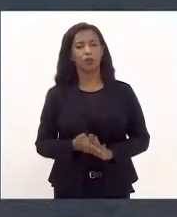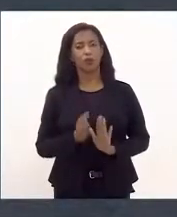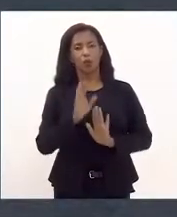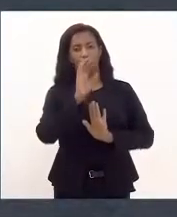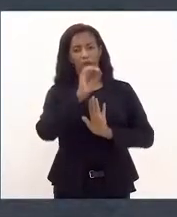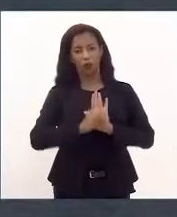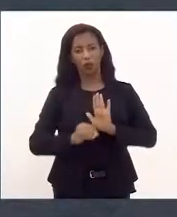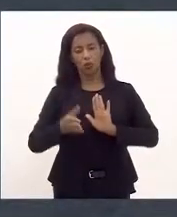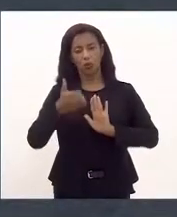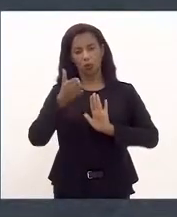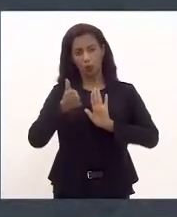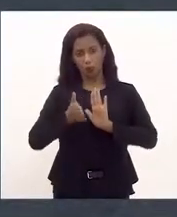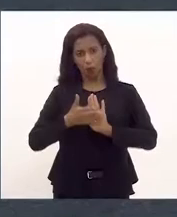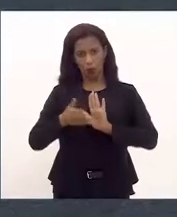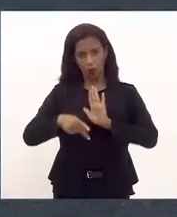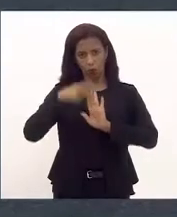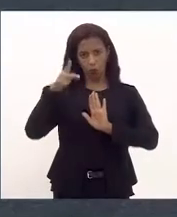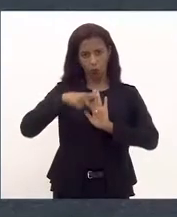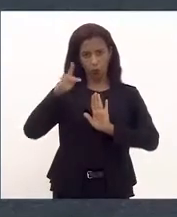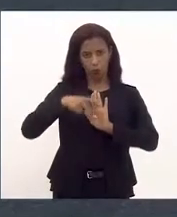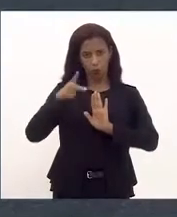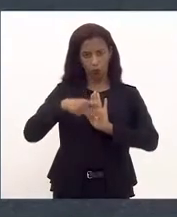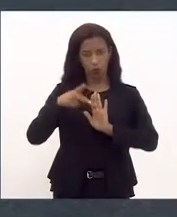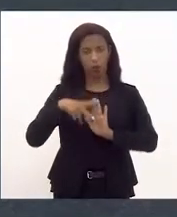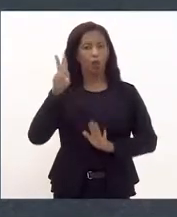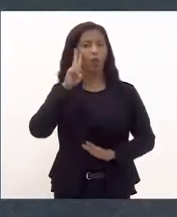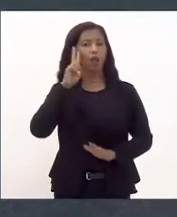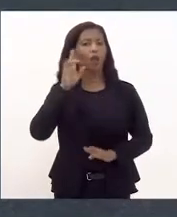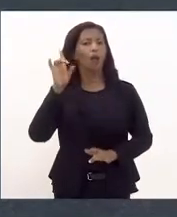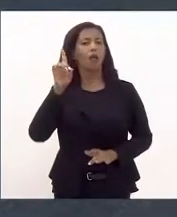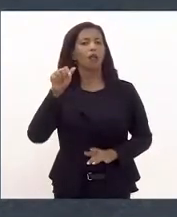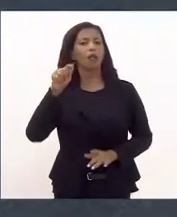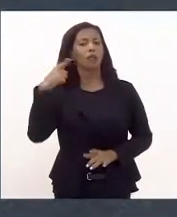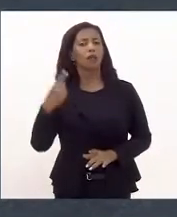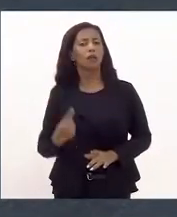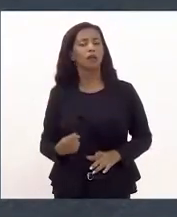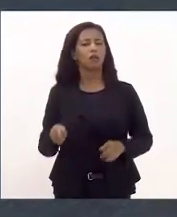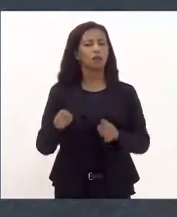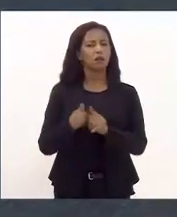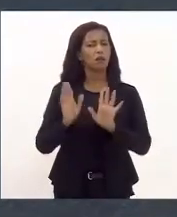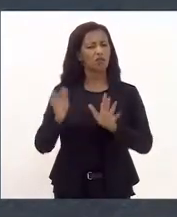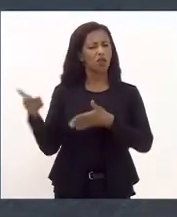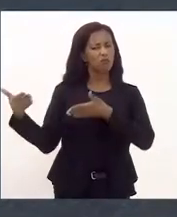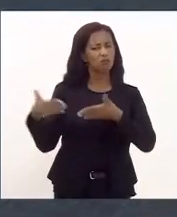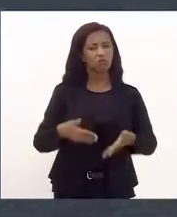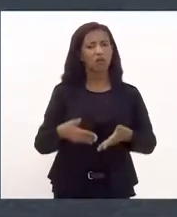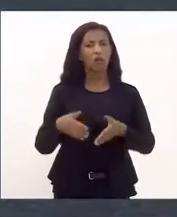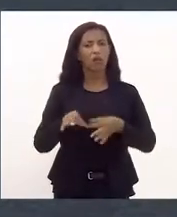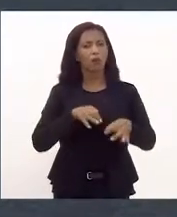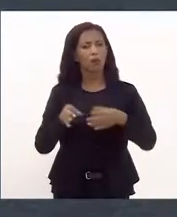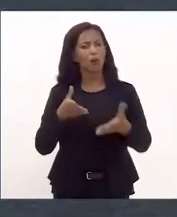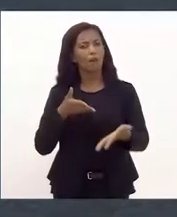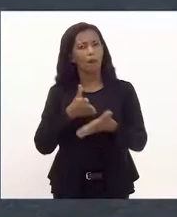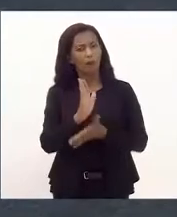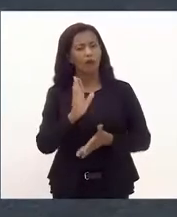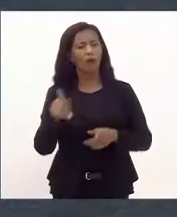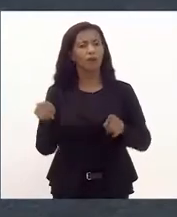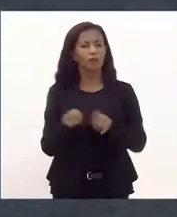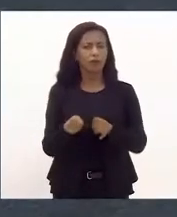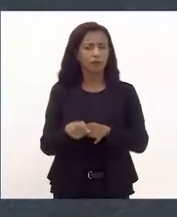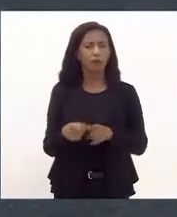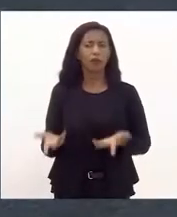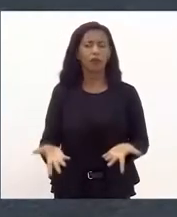protocolamos um projeto nesse sentido. Lembro que a deputada Dani Monteiro também já teve aqui um projeto aprovado nesse